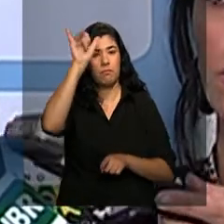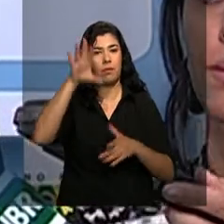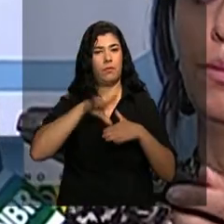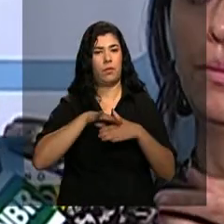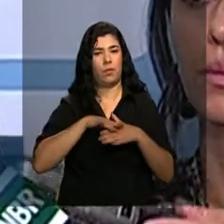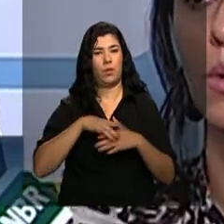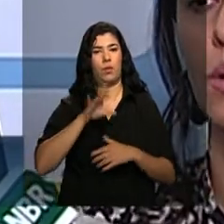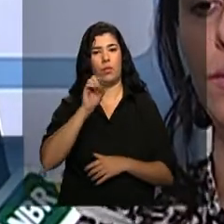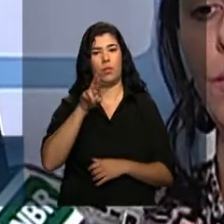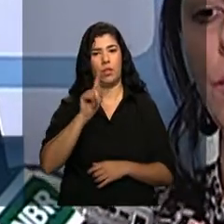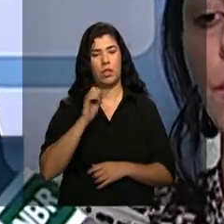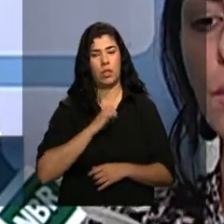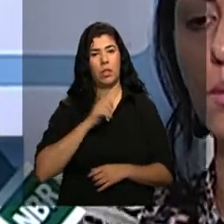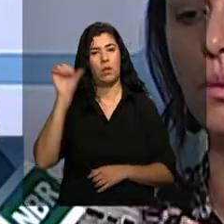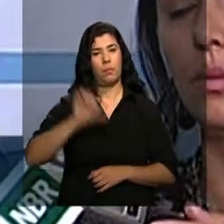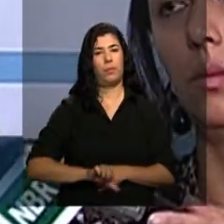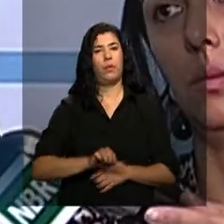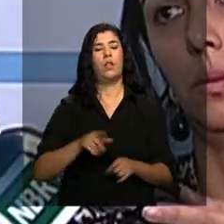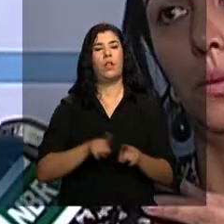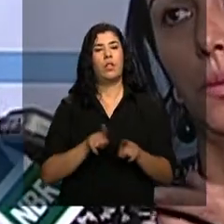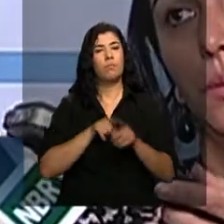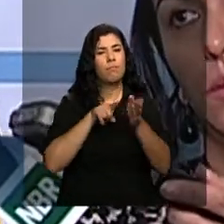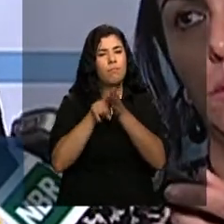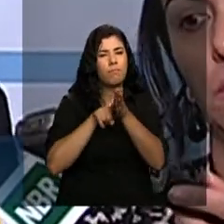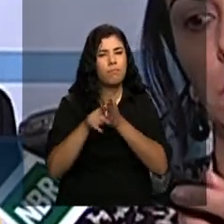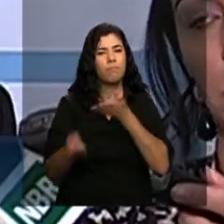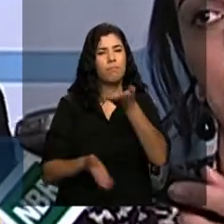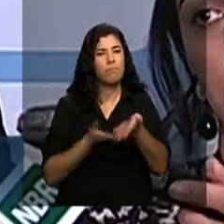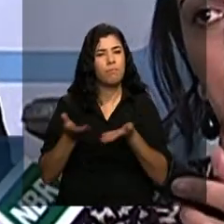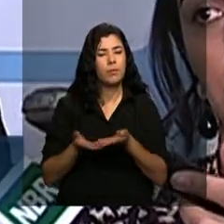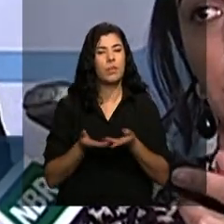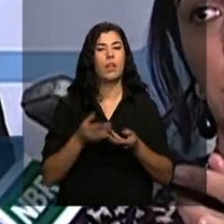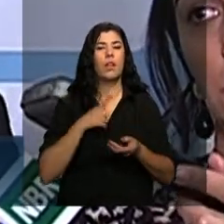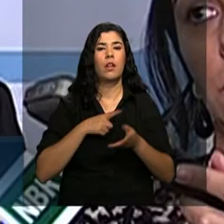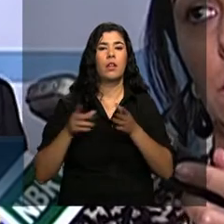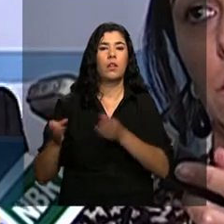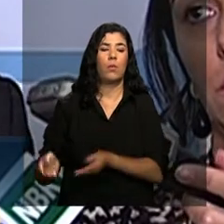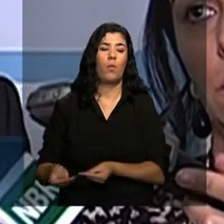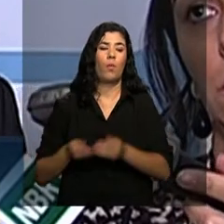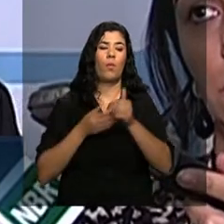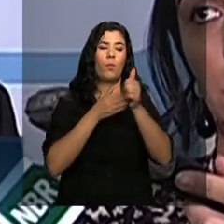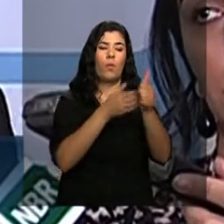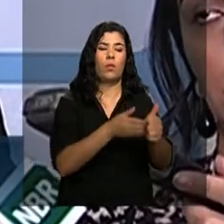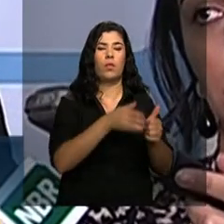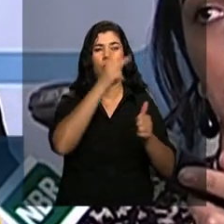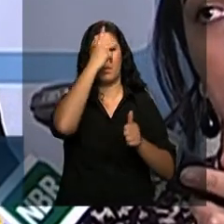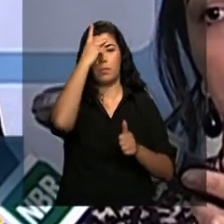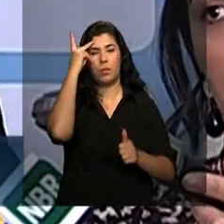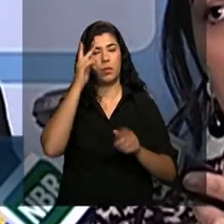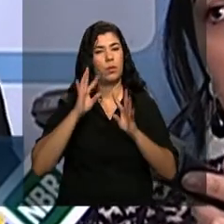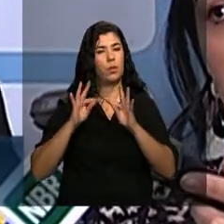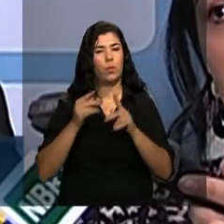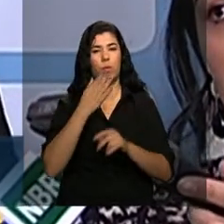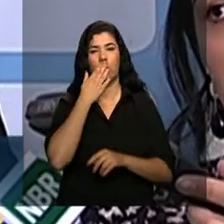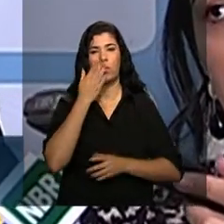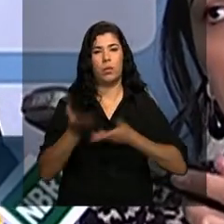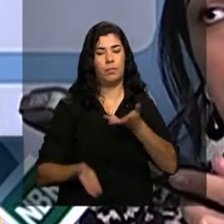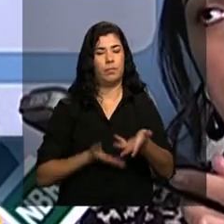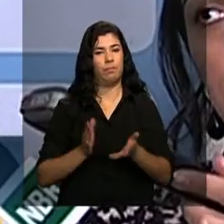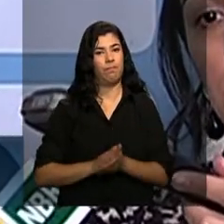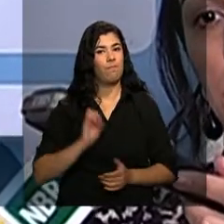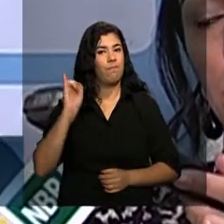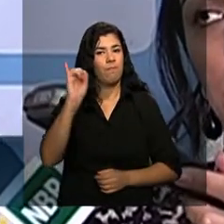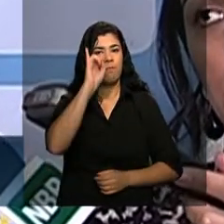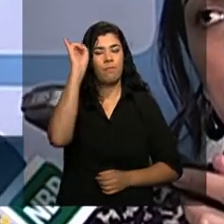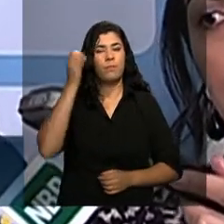continuar a prevenção, como para diagnosticar e tratar, manejar clinicamente de forma adequada todos os casos. Isso é